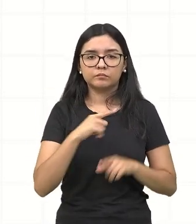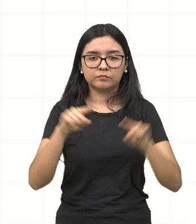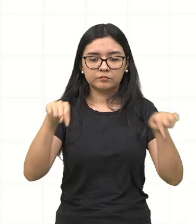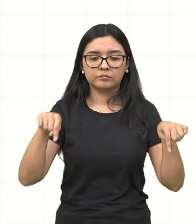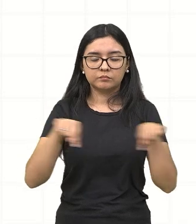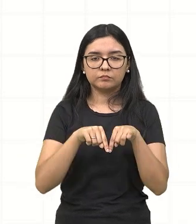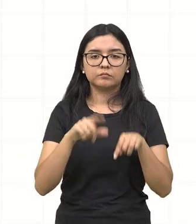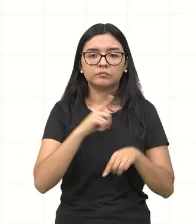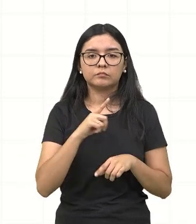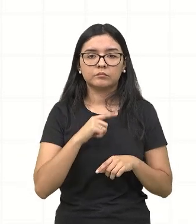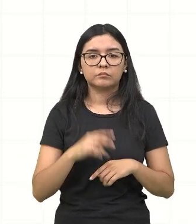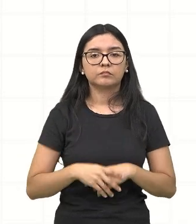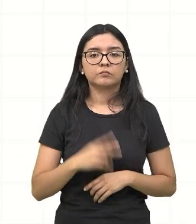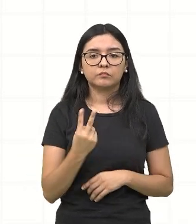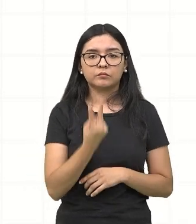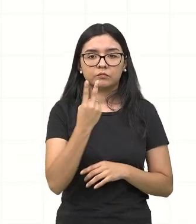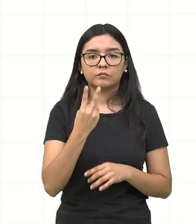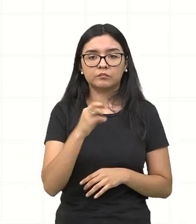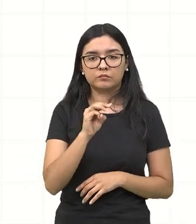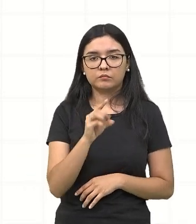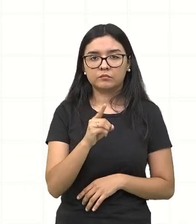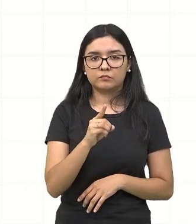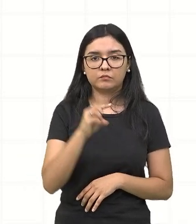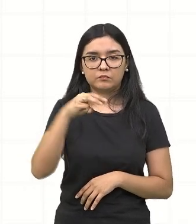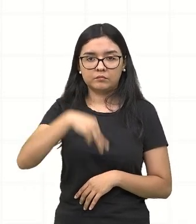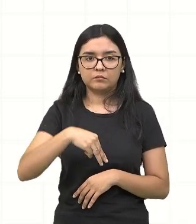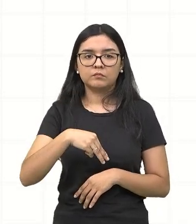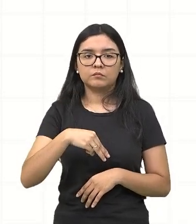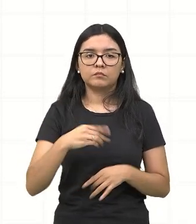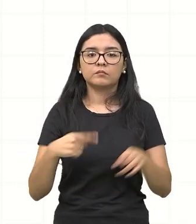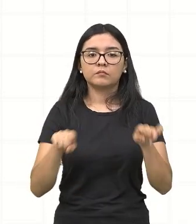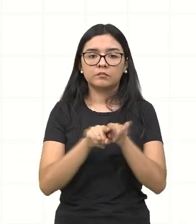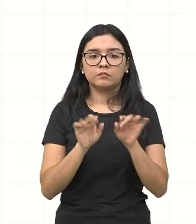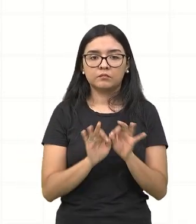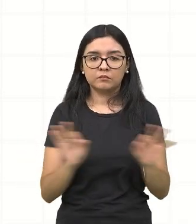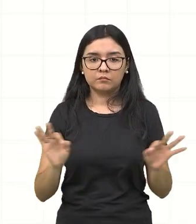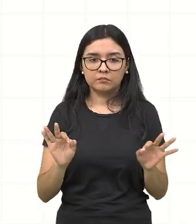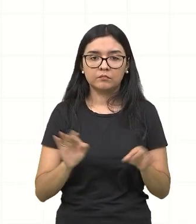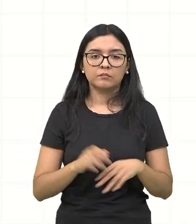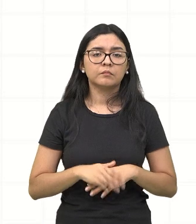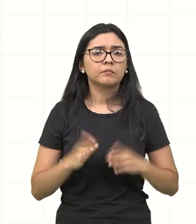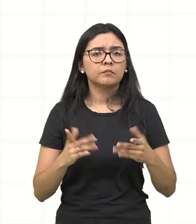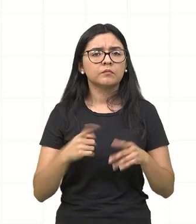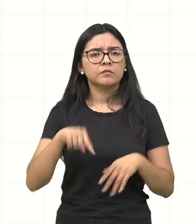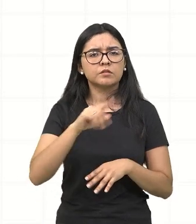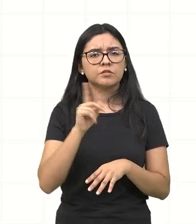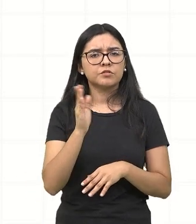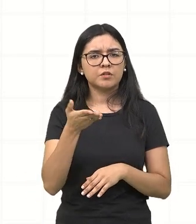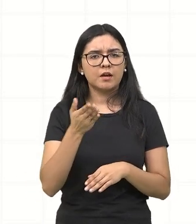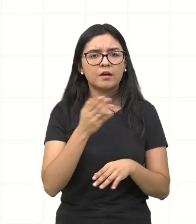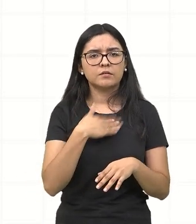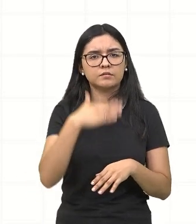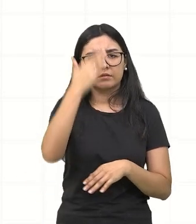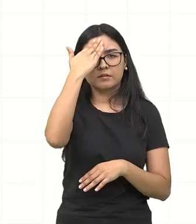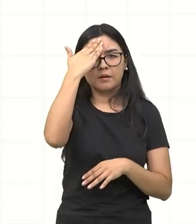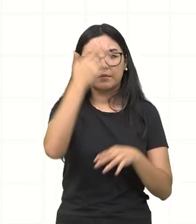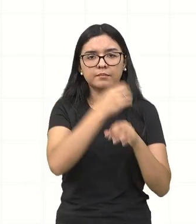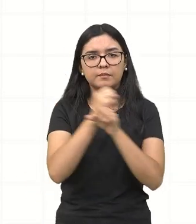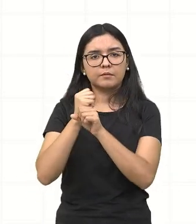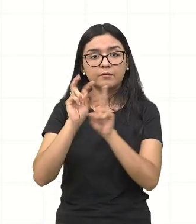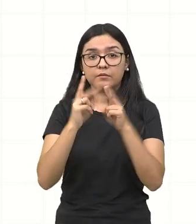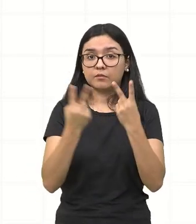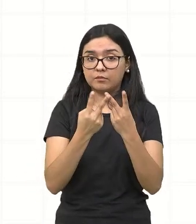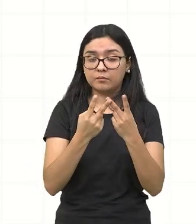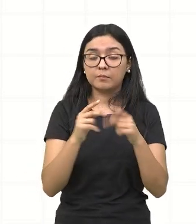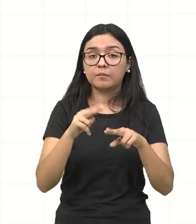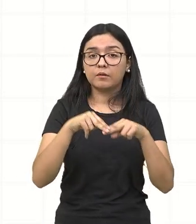de um cubo com 2 decímetros de aresta? Bom, pessoal, você já sabe calcular o volume, certo? Porque para